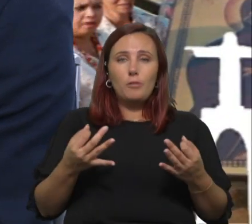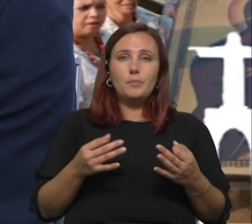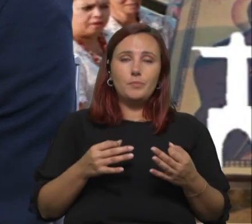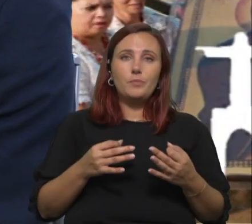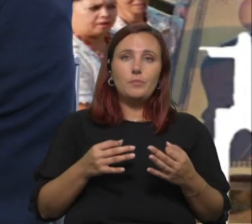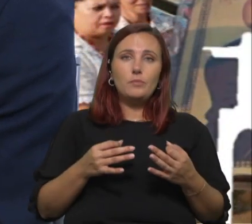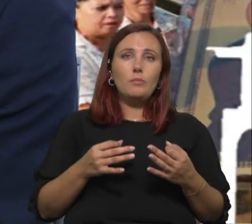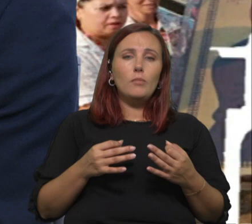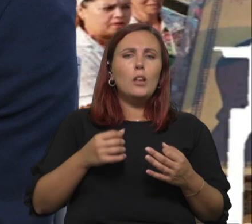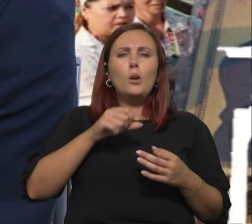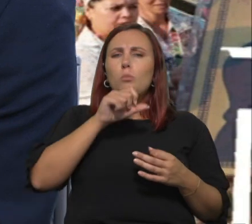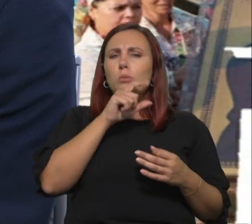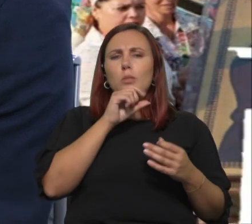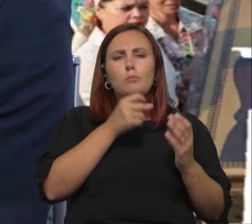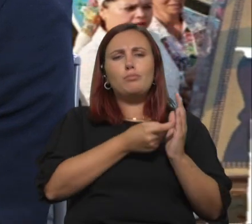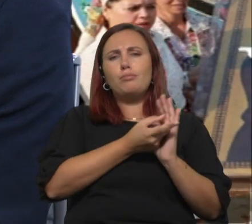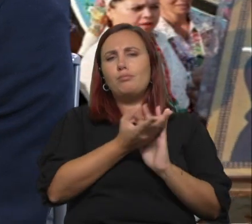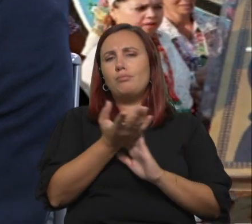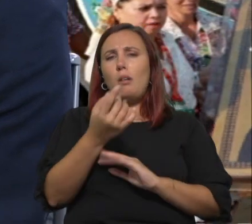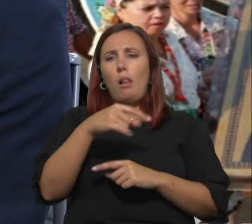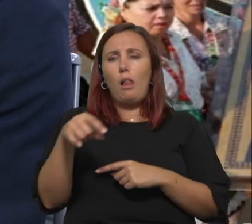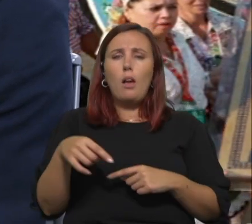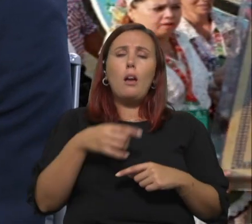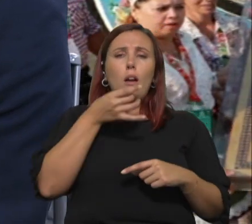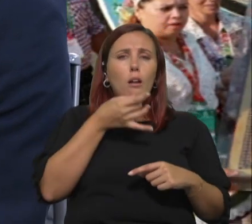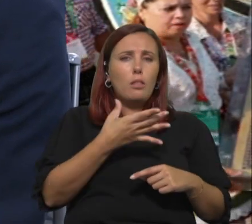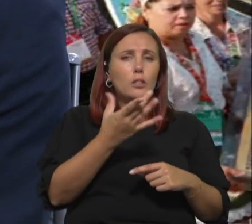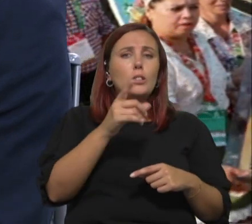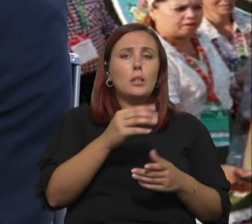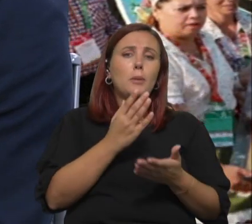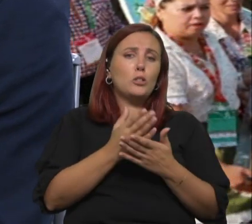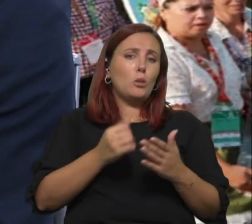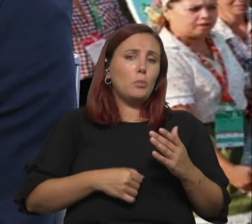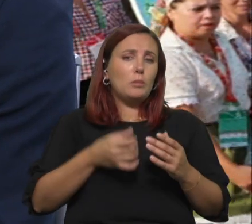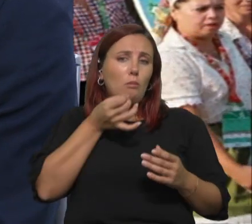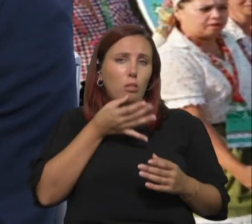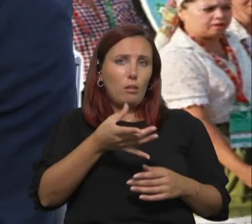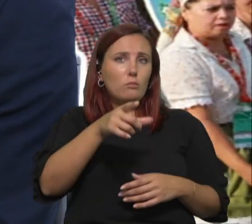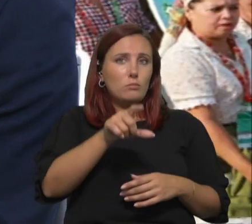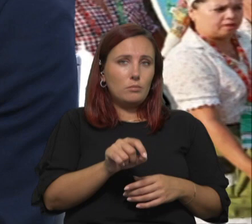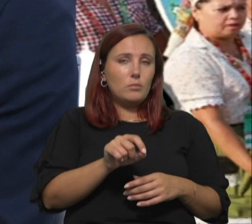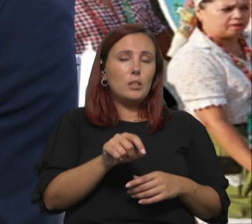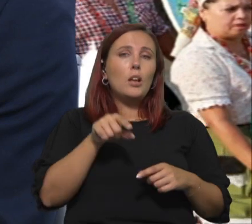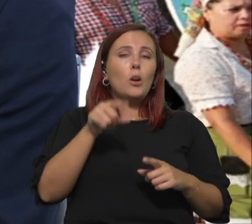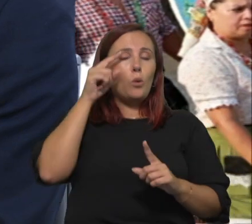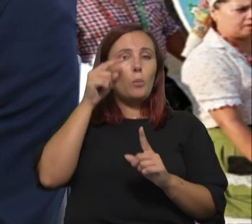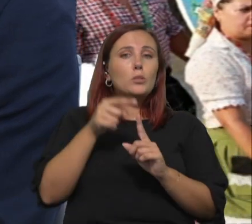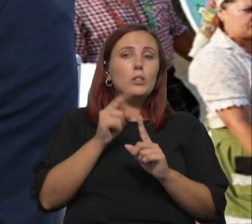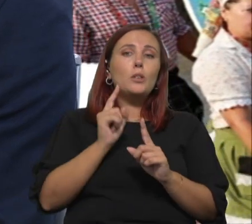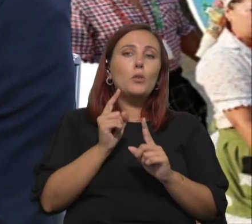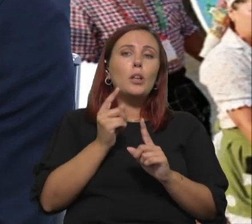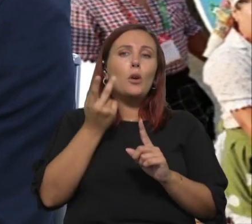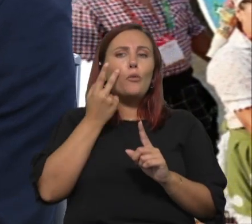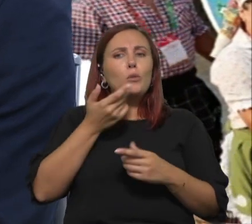sem número de possibilidades que a escola permite e que a escola católica permite em particular, para que esta vivência do pacto possa